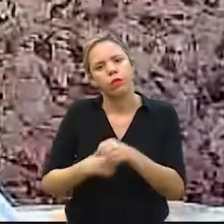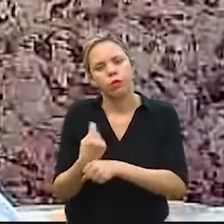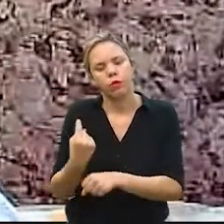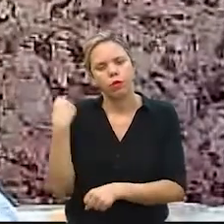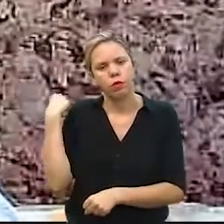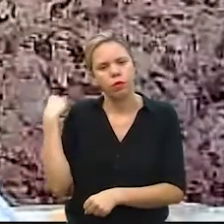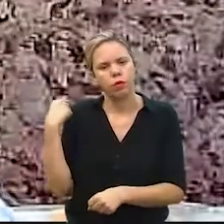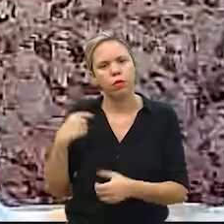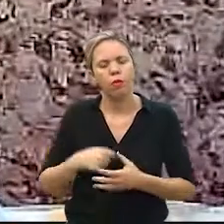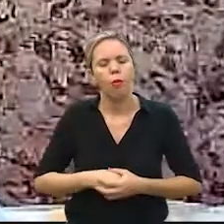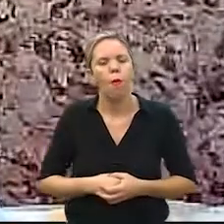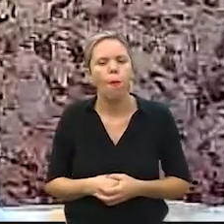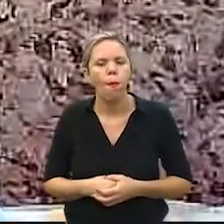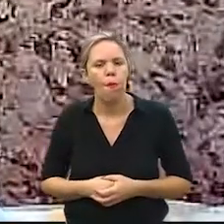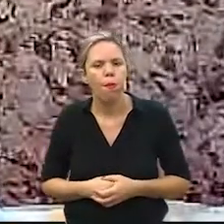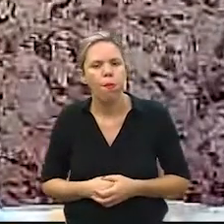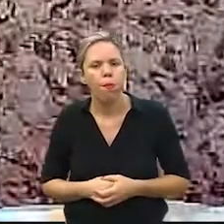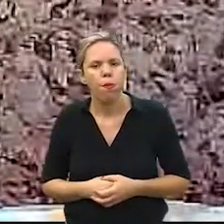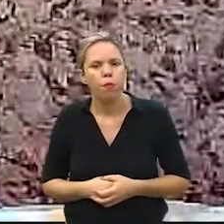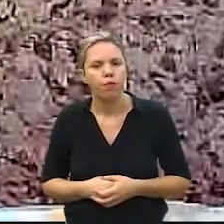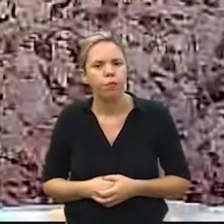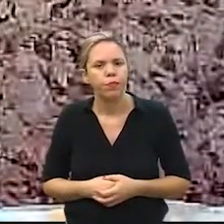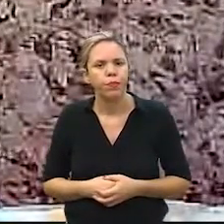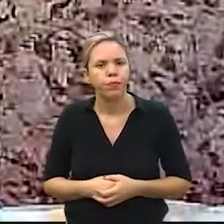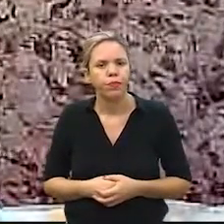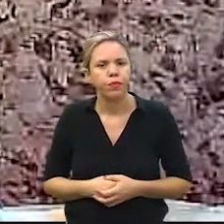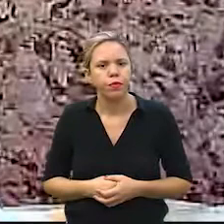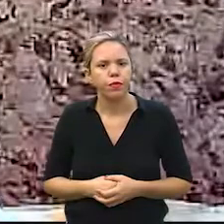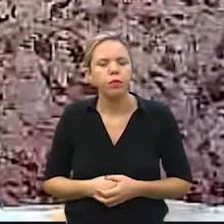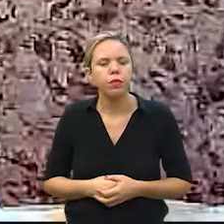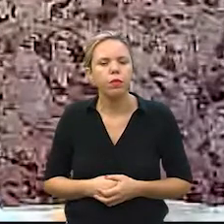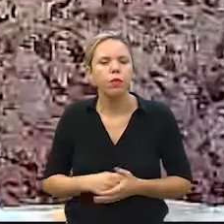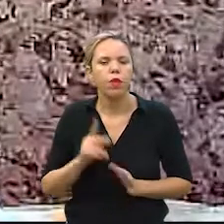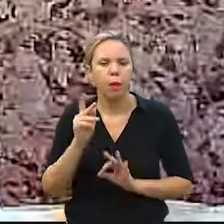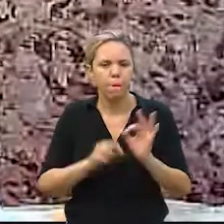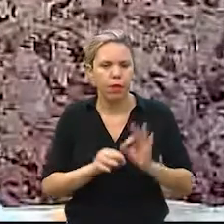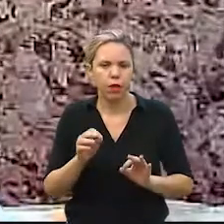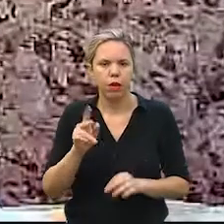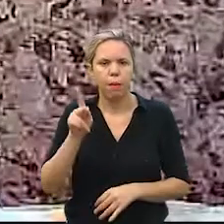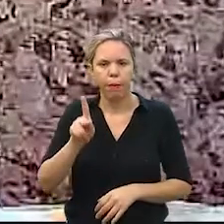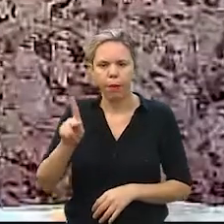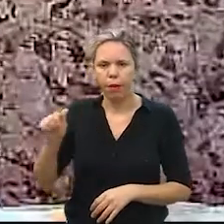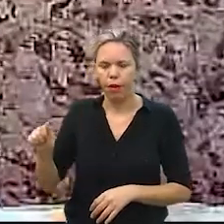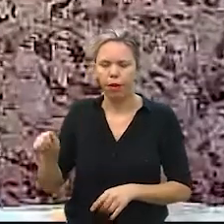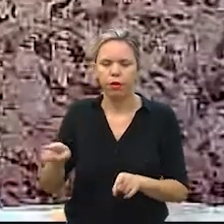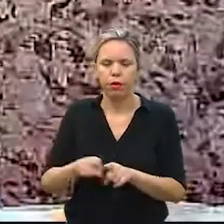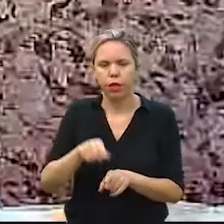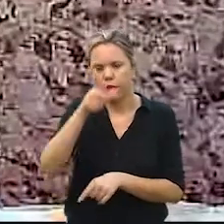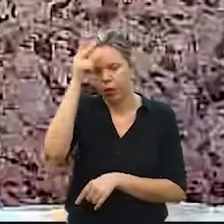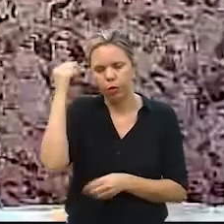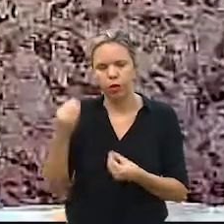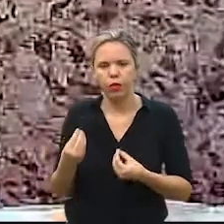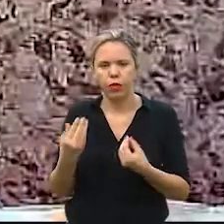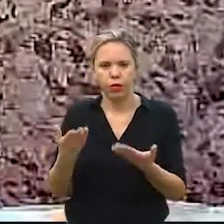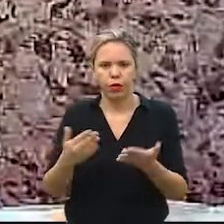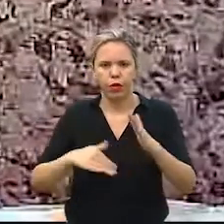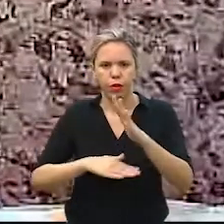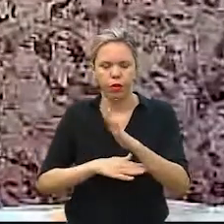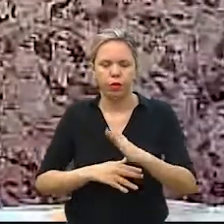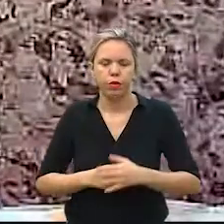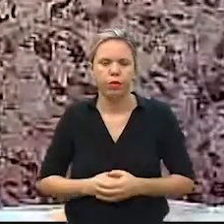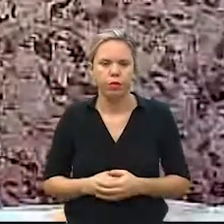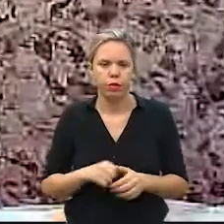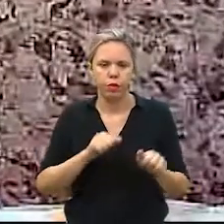passado. Então, tanto o plano plurianual, o PPA, que a prefeitura vai encaminhar para o